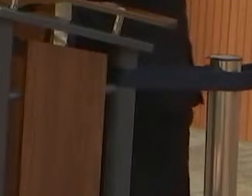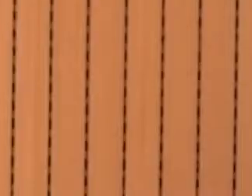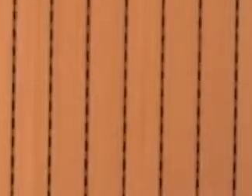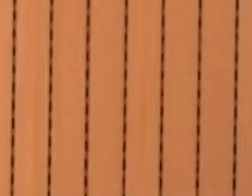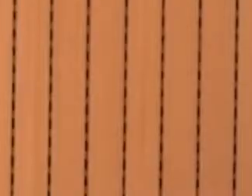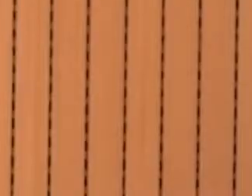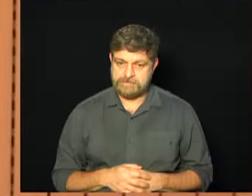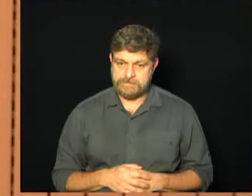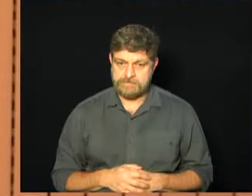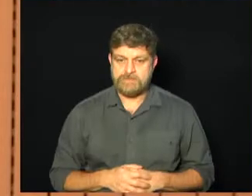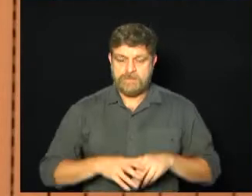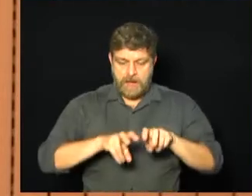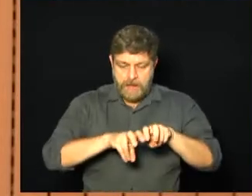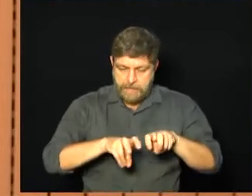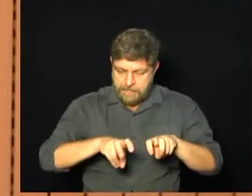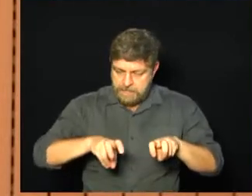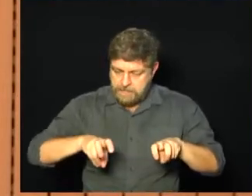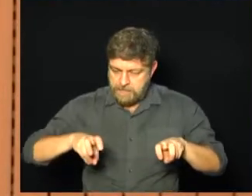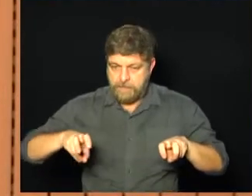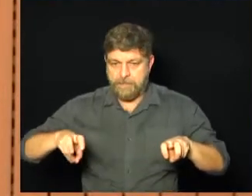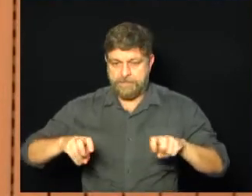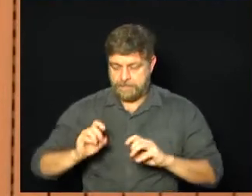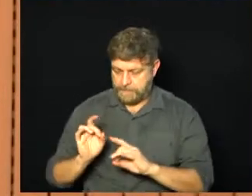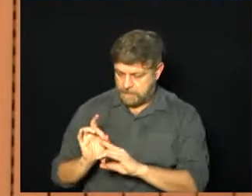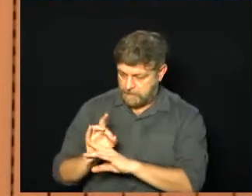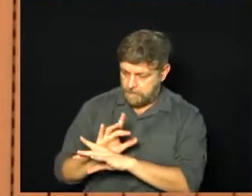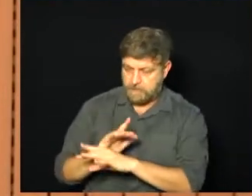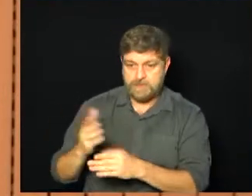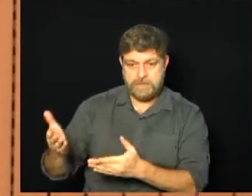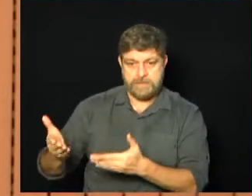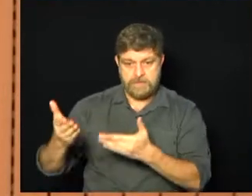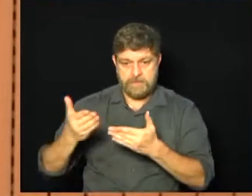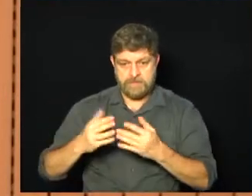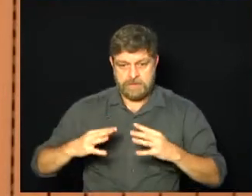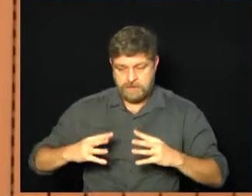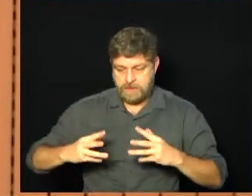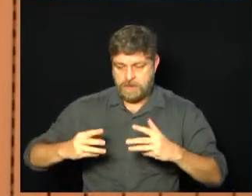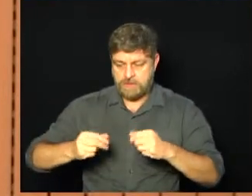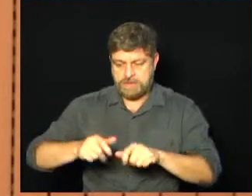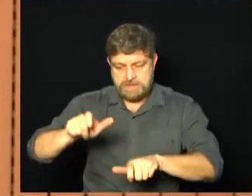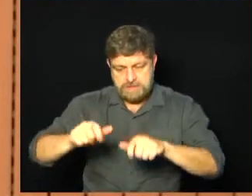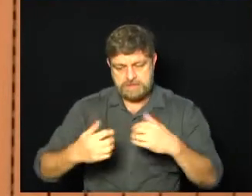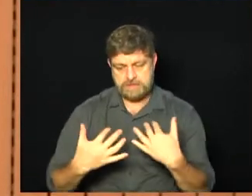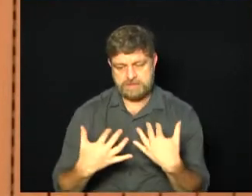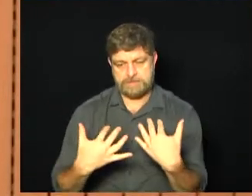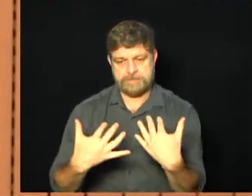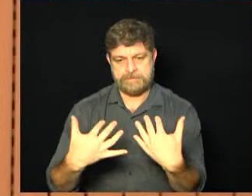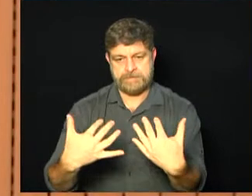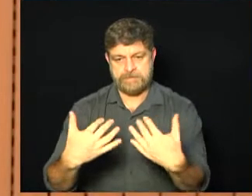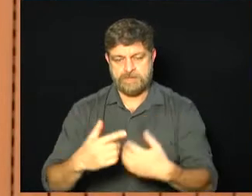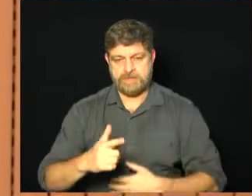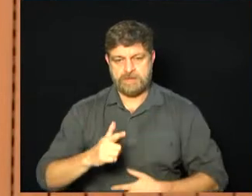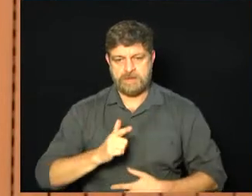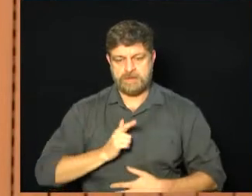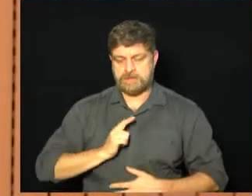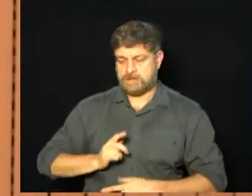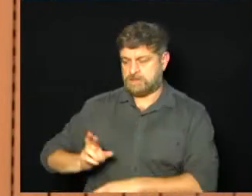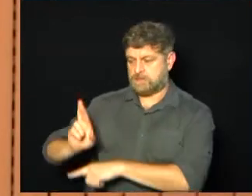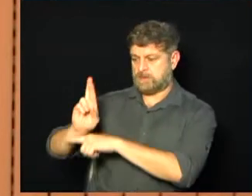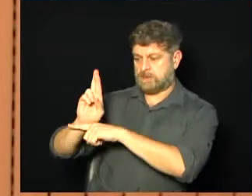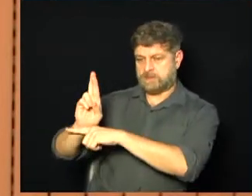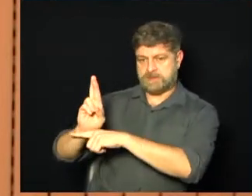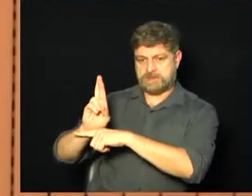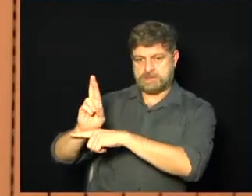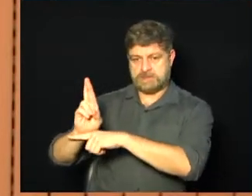Uma vez composta a mesa de autoridades, convidamos os seus componentes e demais presentes a receberem o representante da